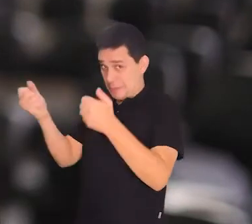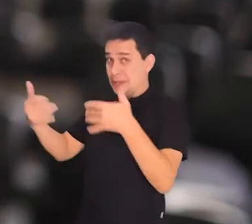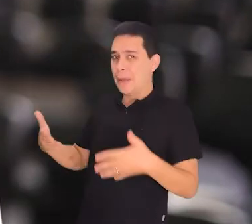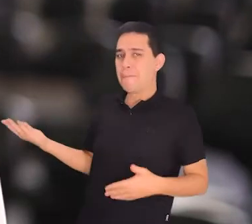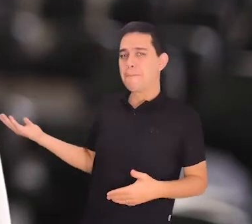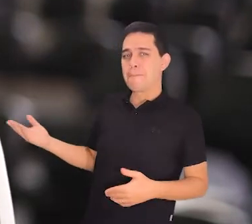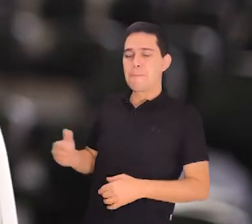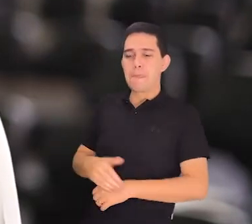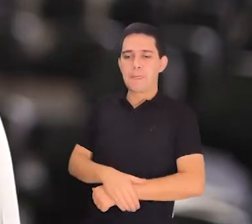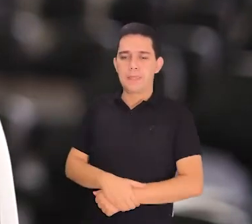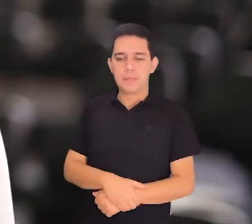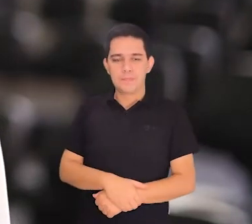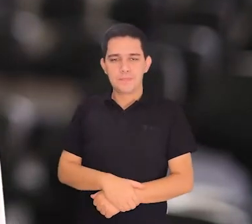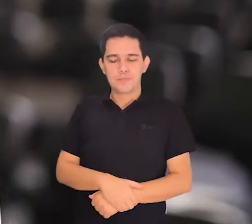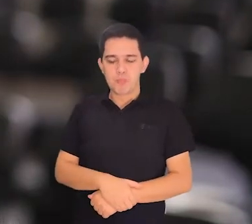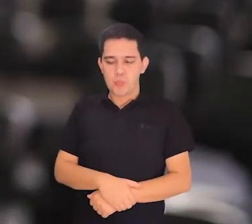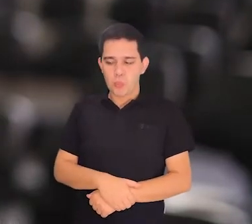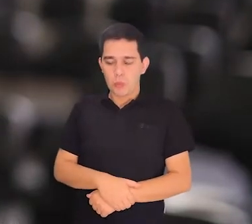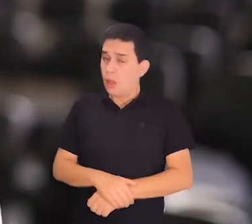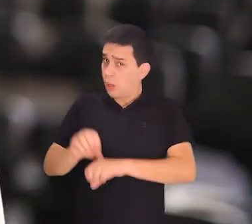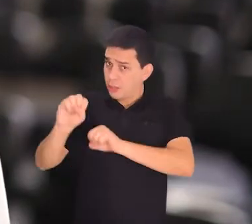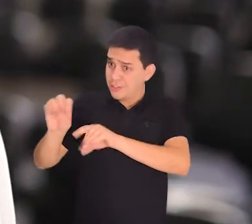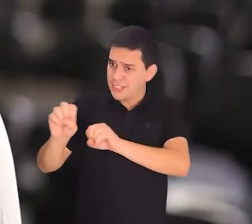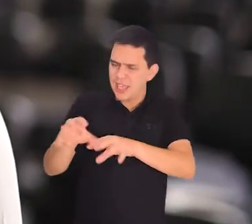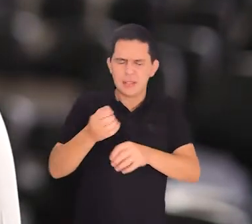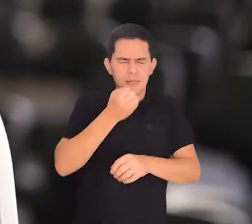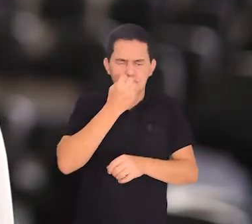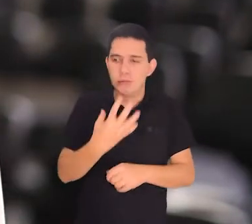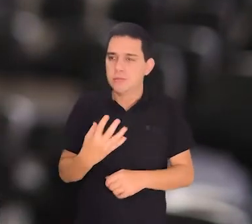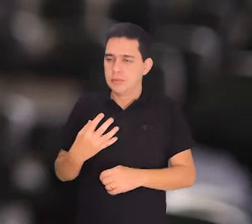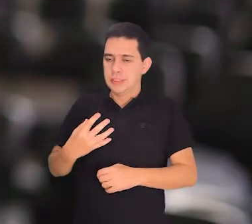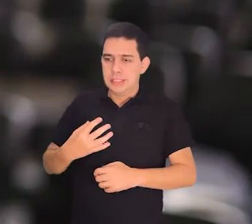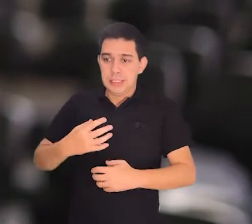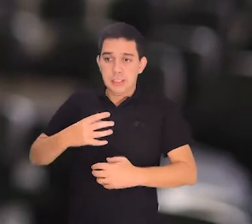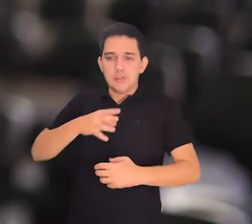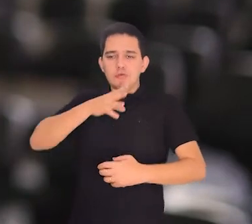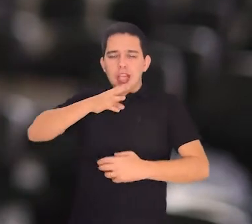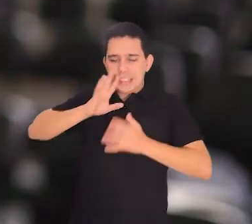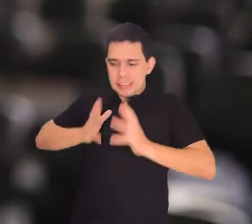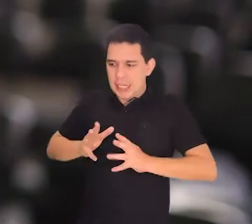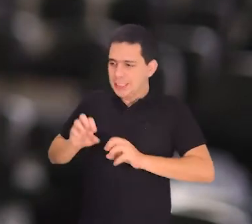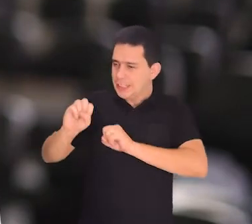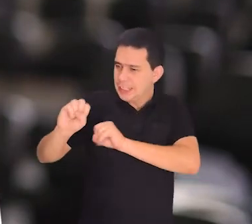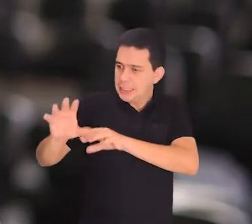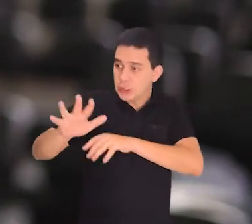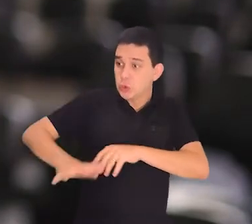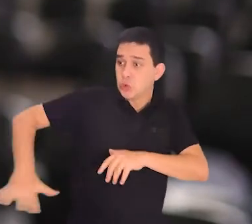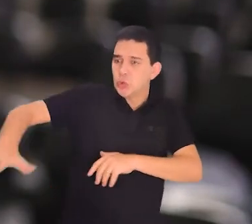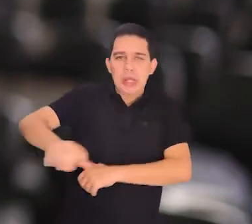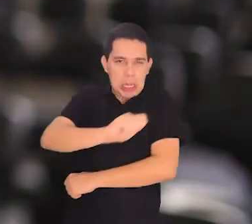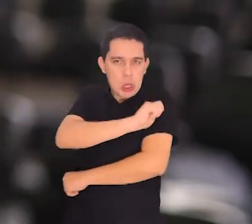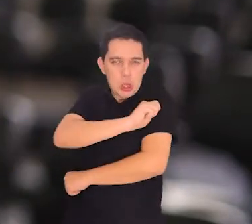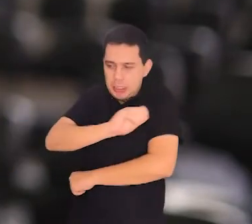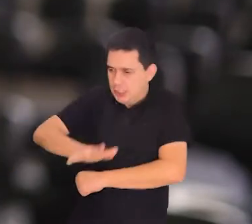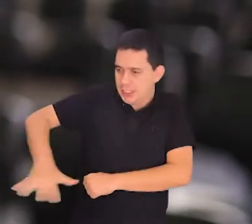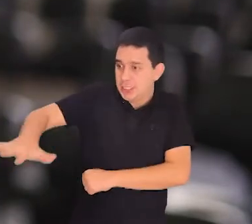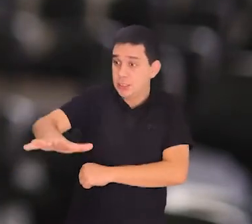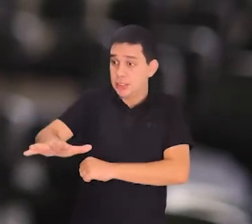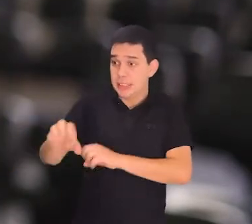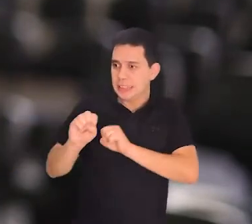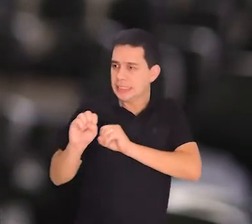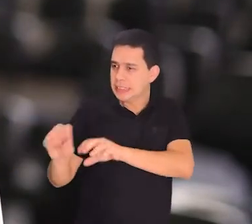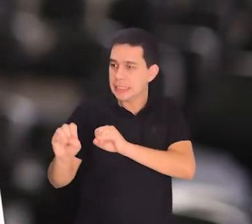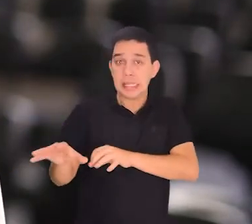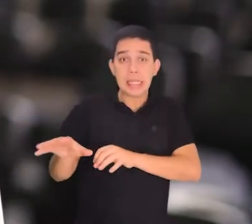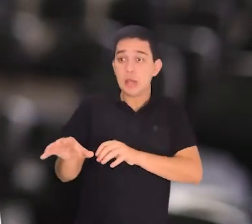gratidão dos alunos. É você conseguir transmitir o conteúdo e dar certeza para eles de que a gente não é concorrente, né? De que a gente é colega e